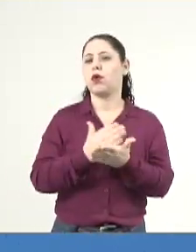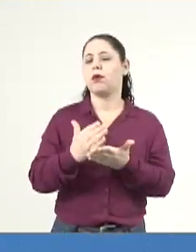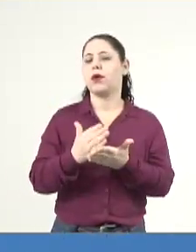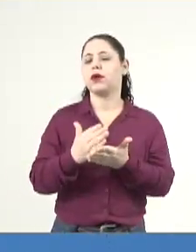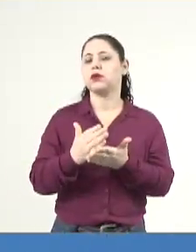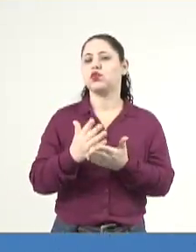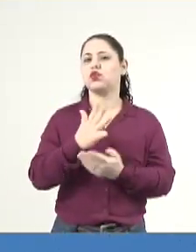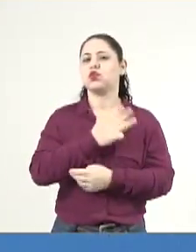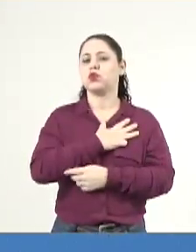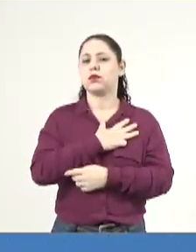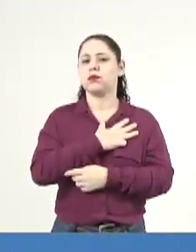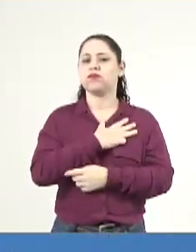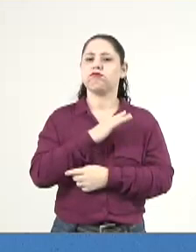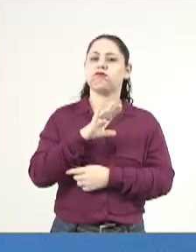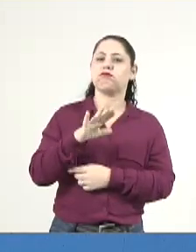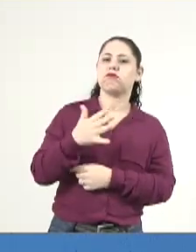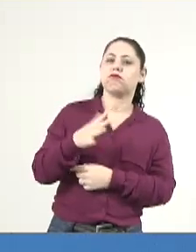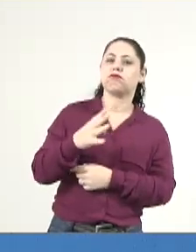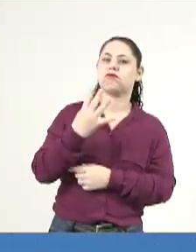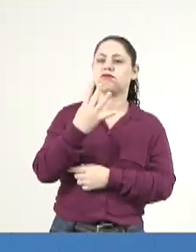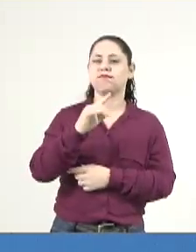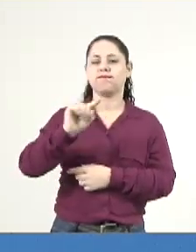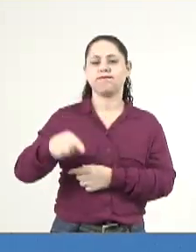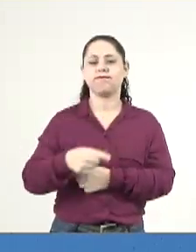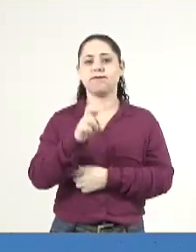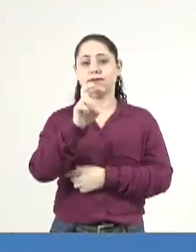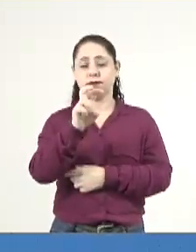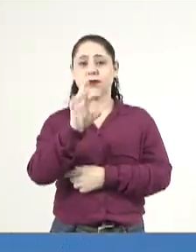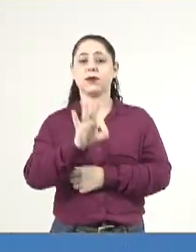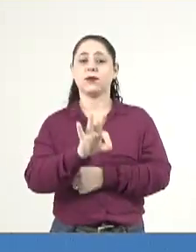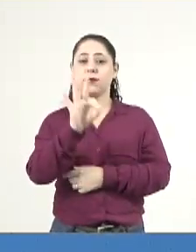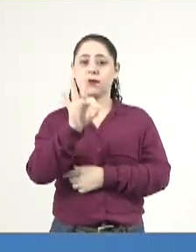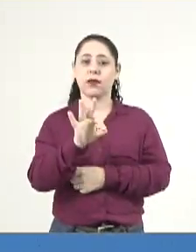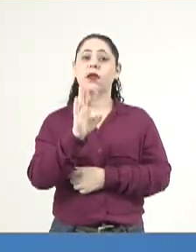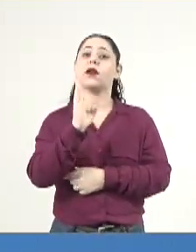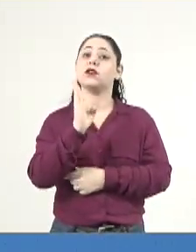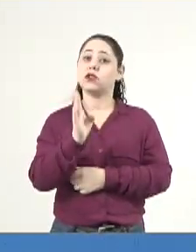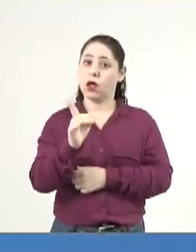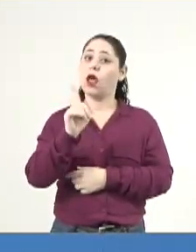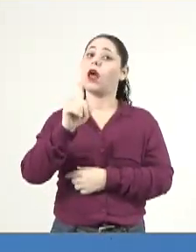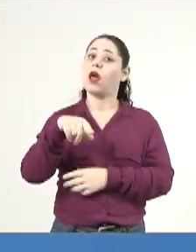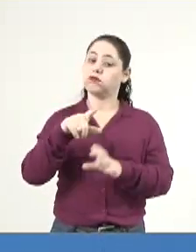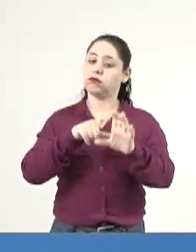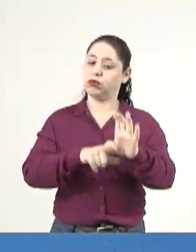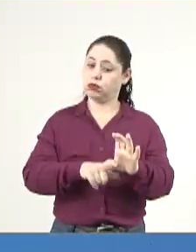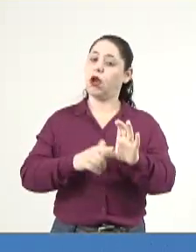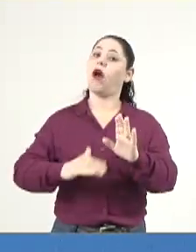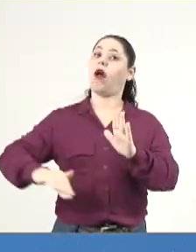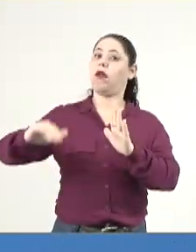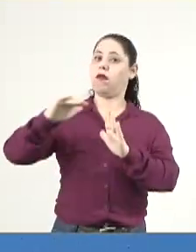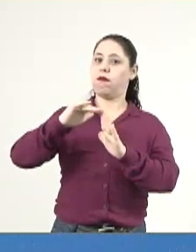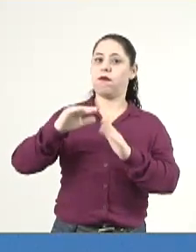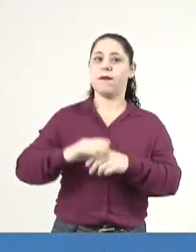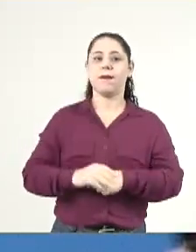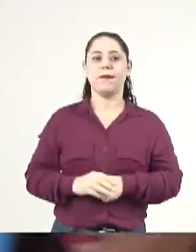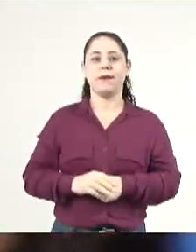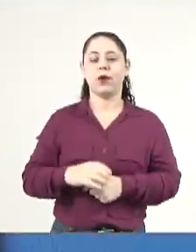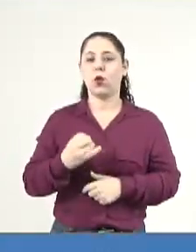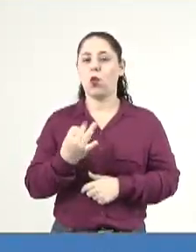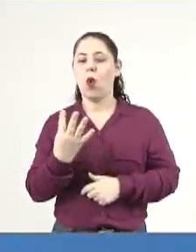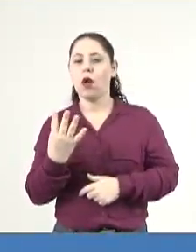governo Lula? Algo em torno de 4,5% a 5%, que já é um déficit elevado. Então, qual é a